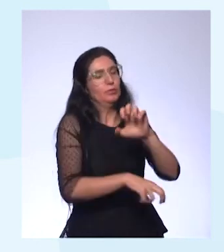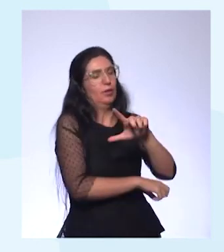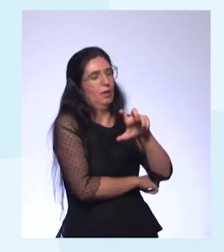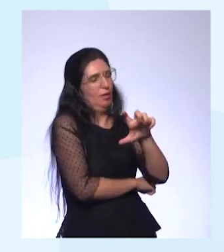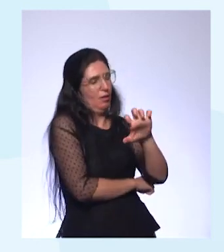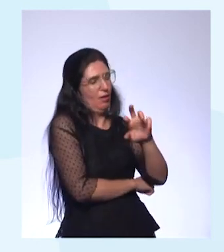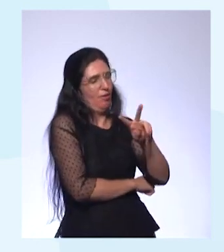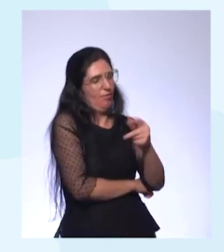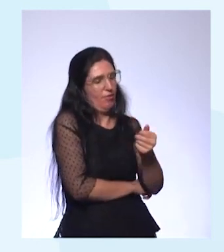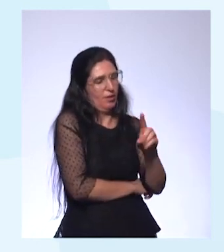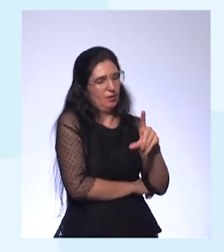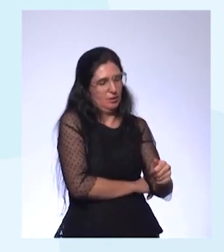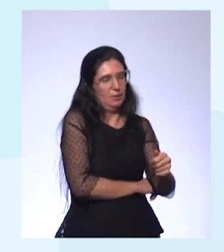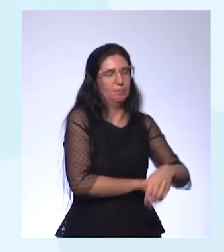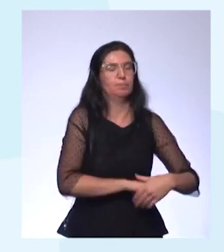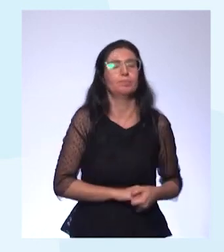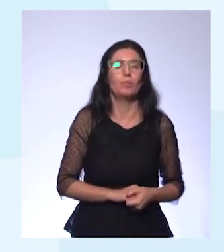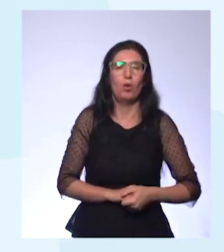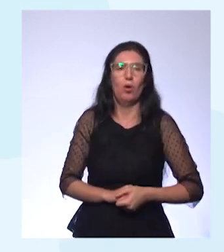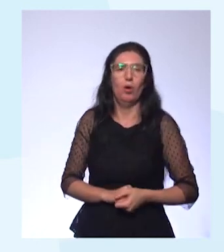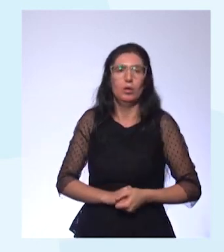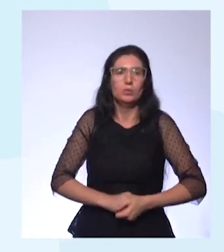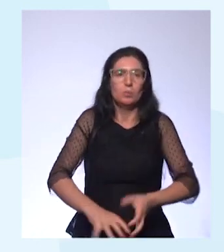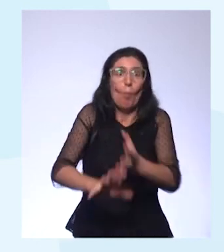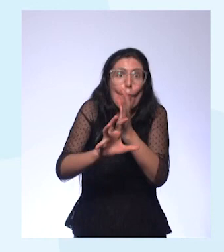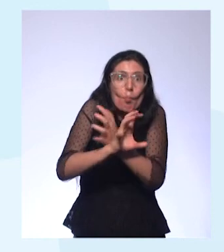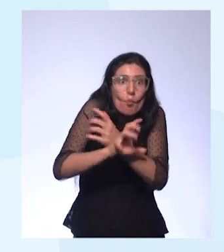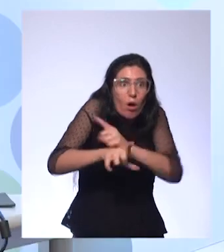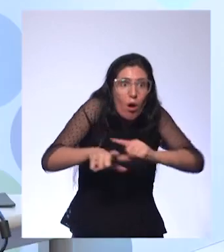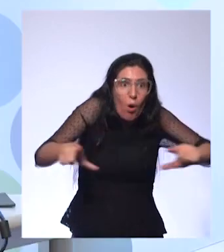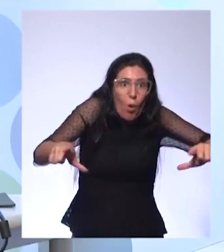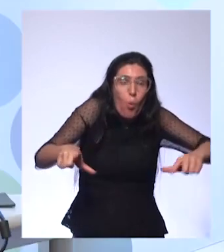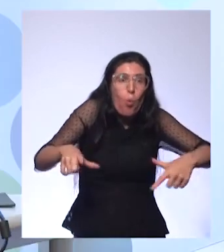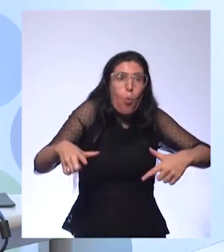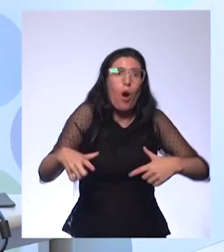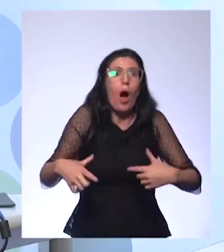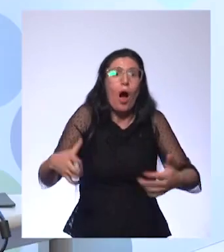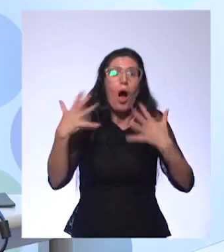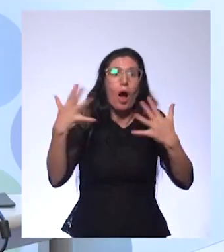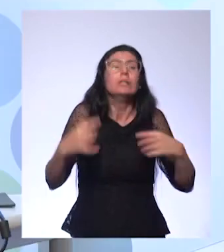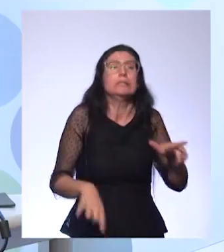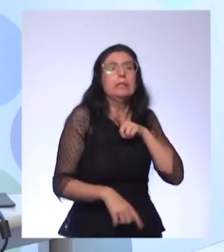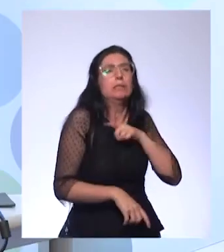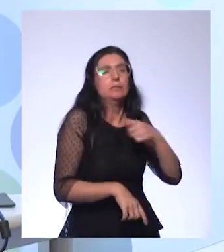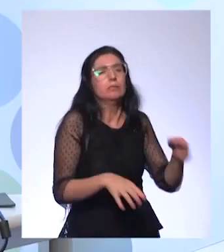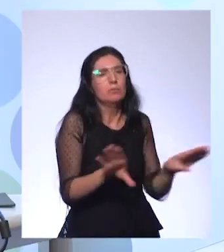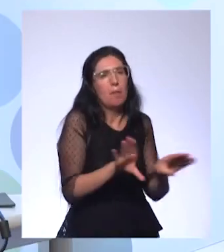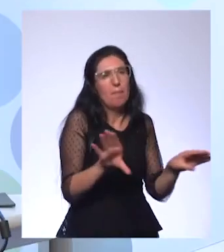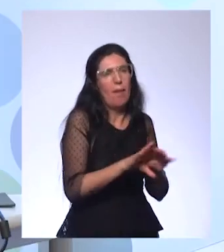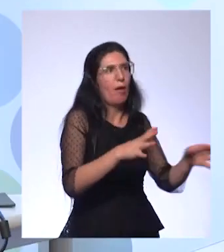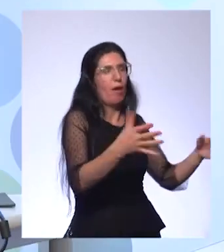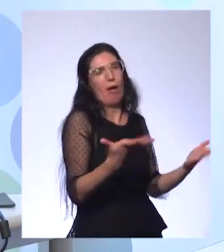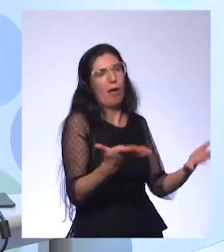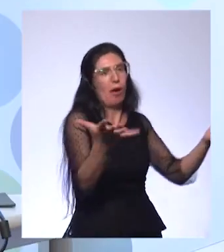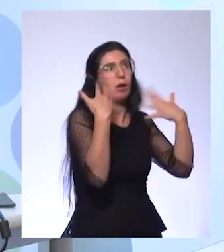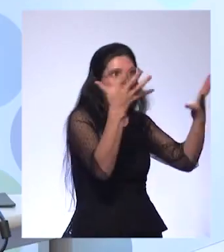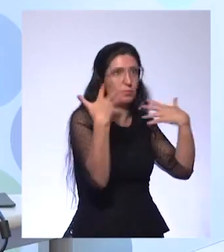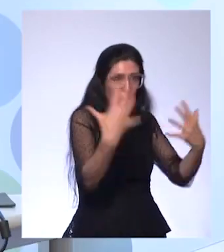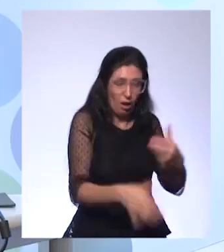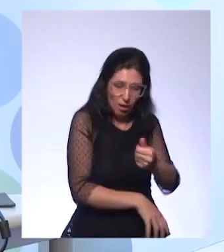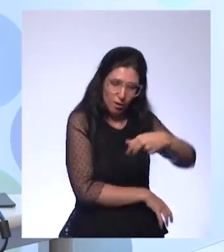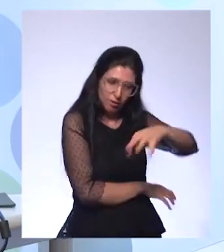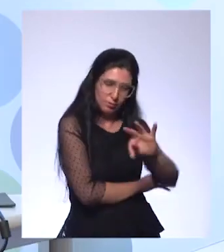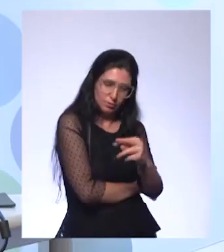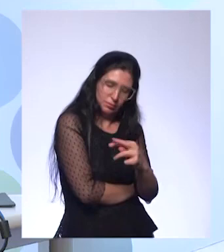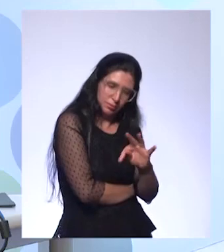tantos, eu estou citando aqui o deserto quente, mas nós temos desertos frios também, né? Que é o caso, por exemplo, né, o deserto da Antártida, que é o